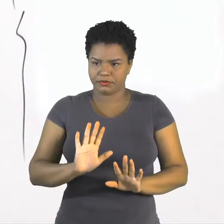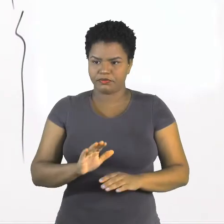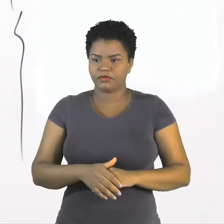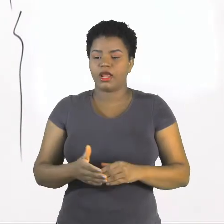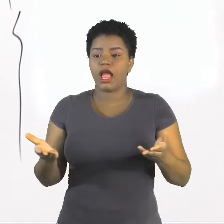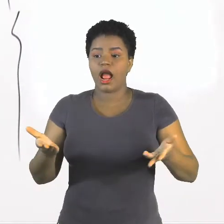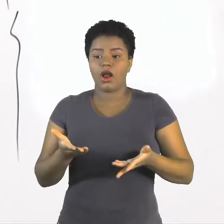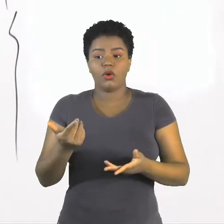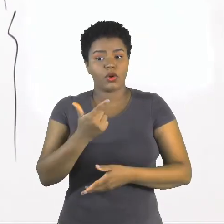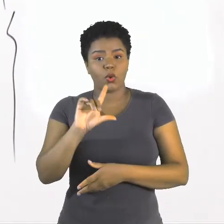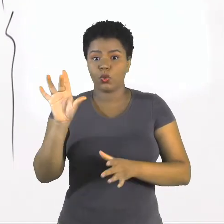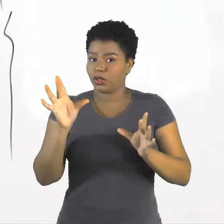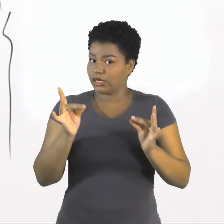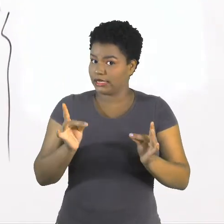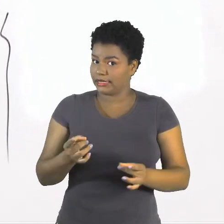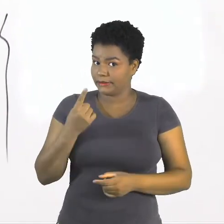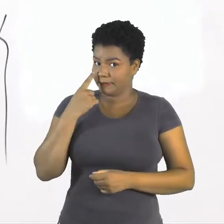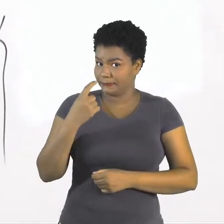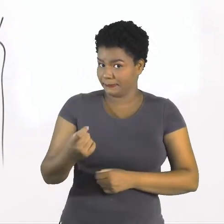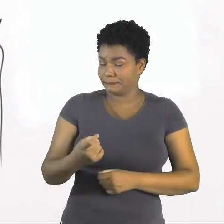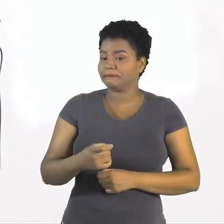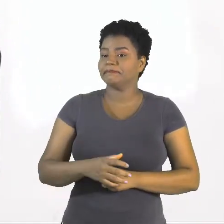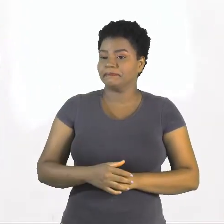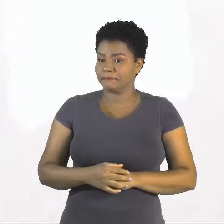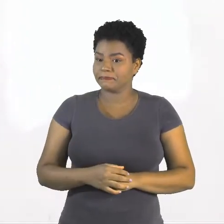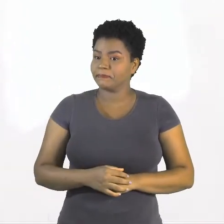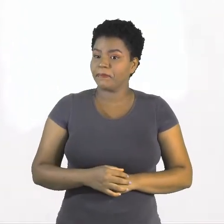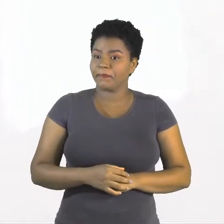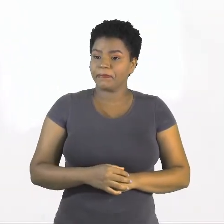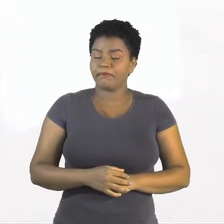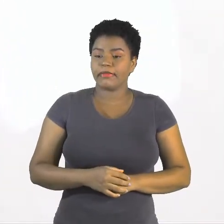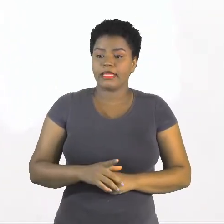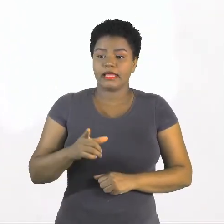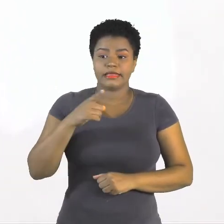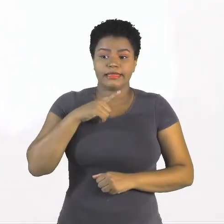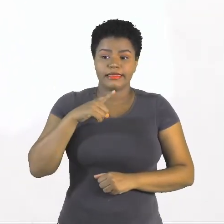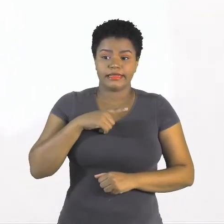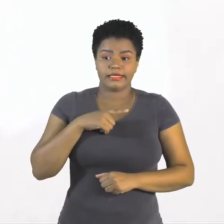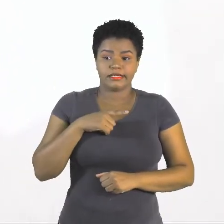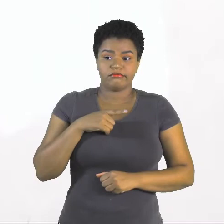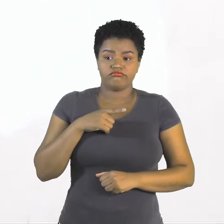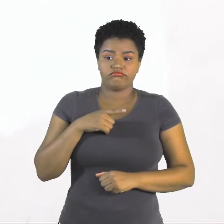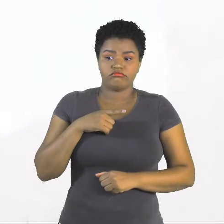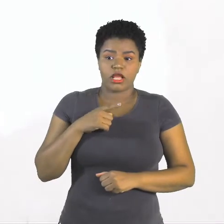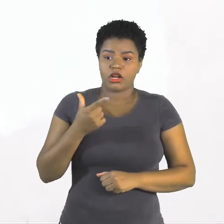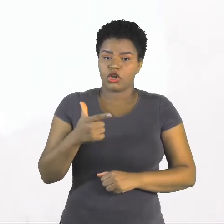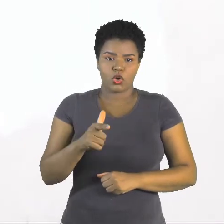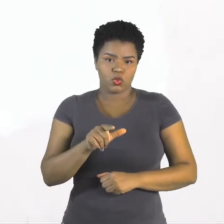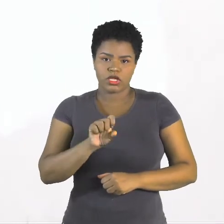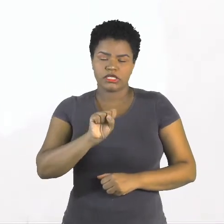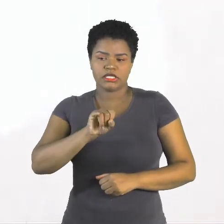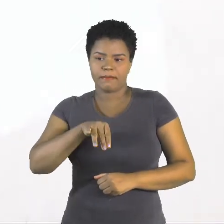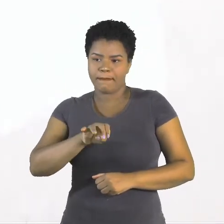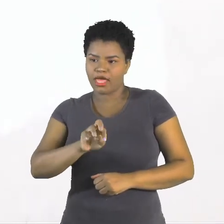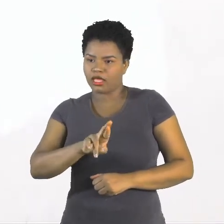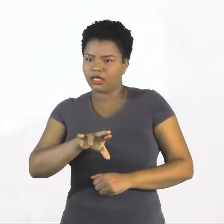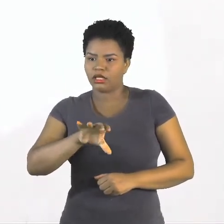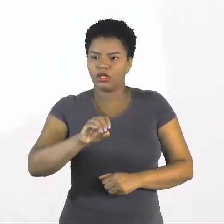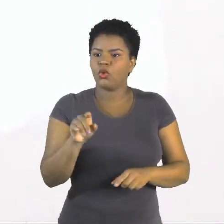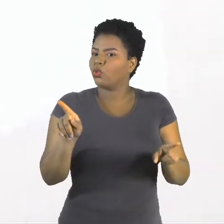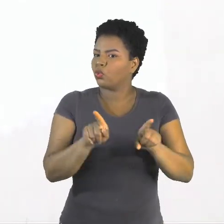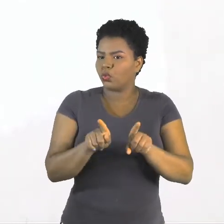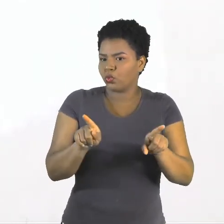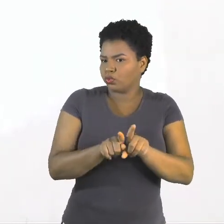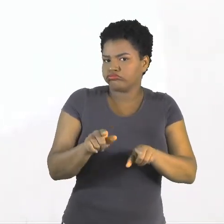outro detalhe interessante. Outro detalhe interessante, porque aqui, além de eles não serem simétricos, eles também não têm